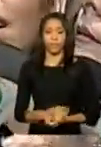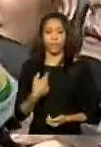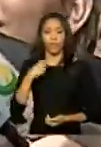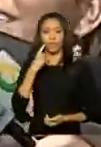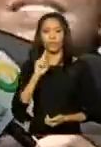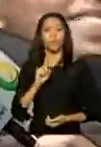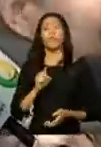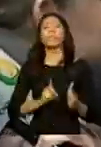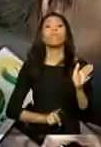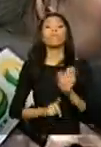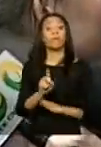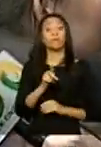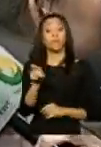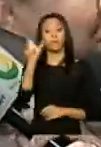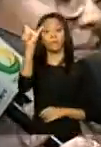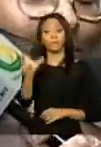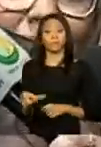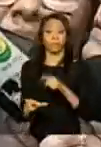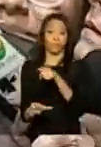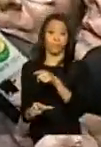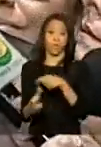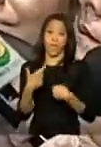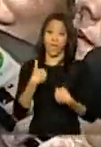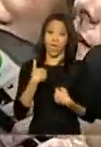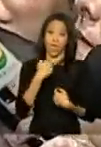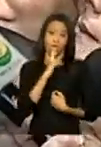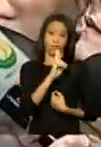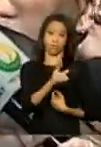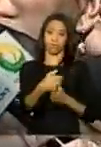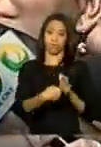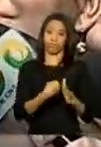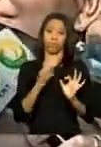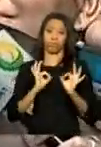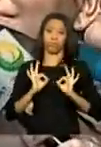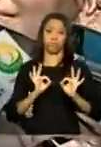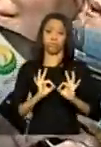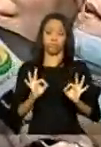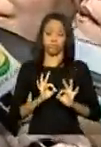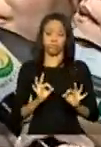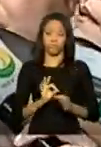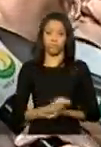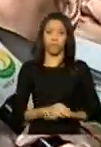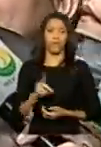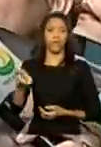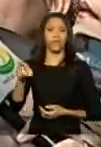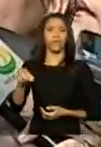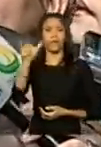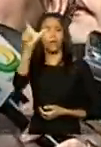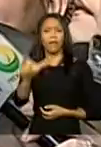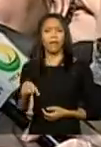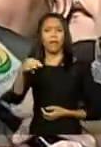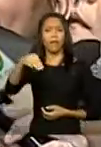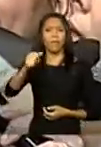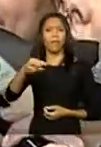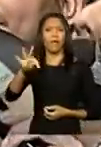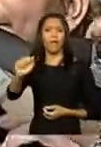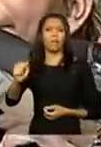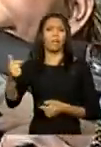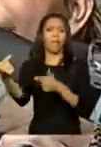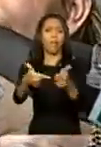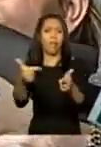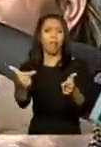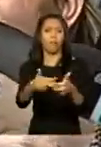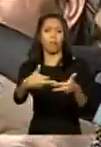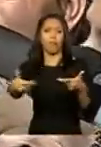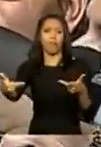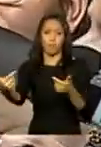é, pergunte a ela, que é. Foi, não é comigo. Qual a atitude da Marta nessa entrevista? Foi revanchismo dela para ela? Olha, em relação a mim, a